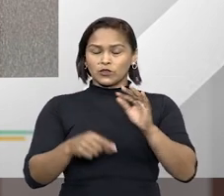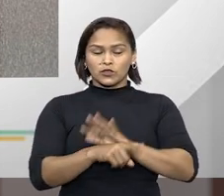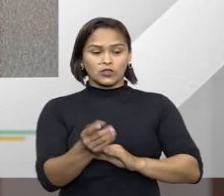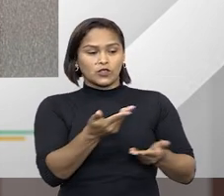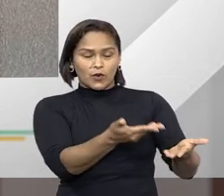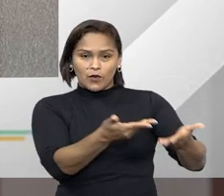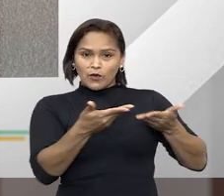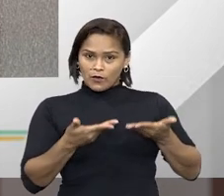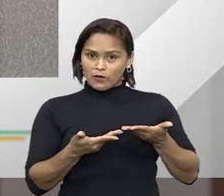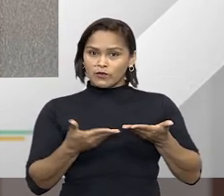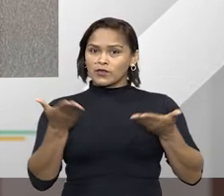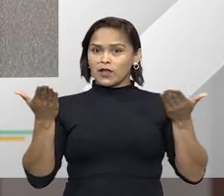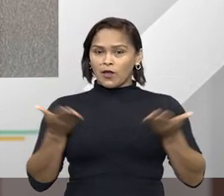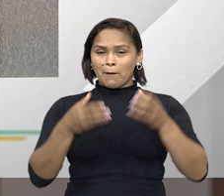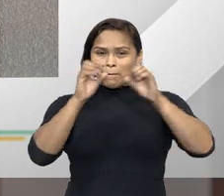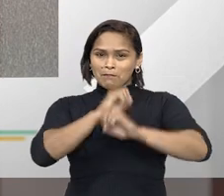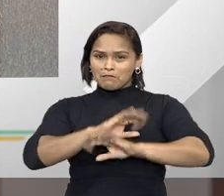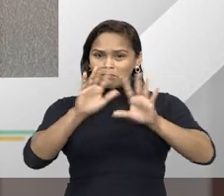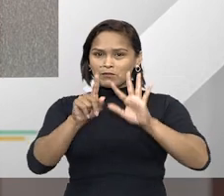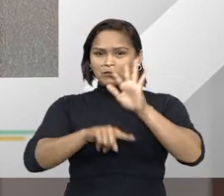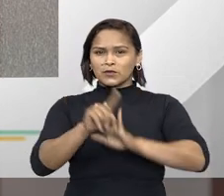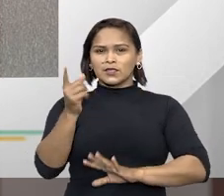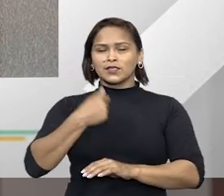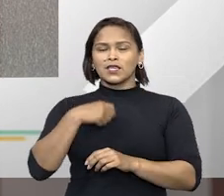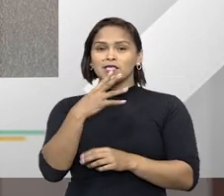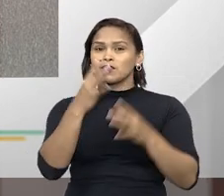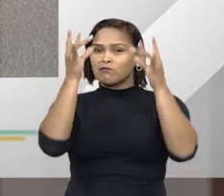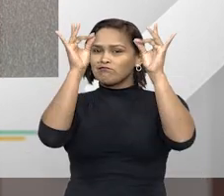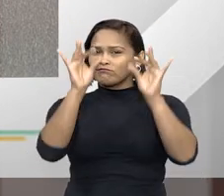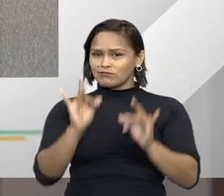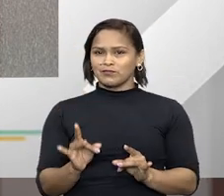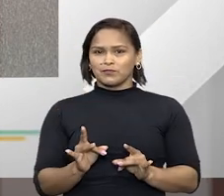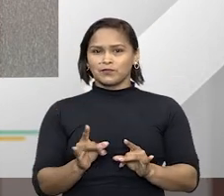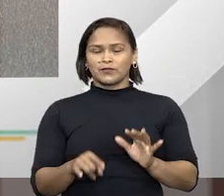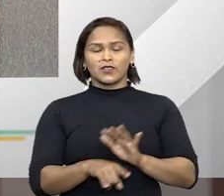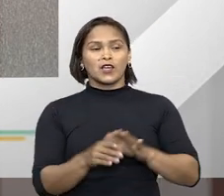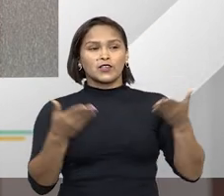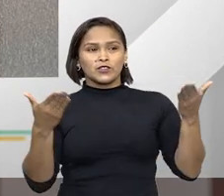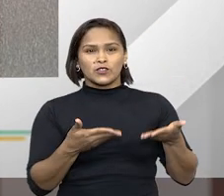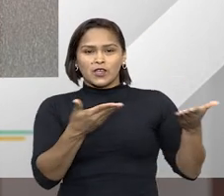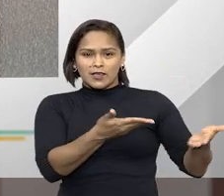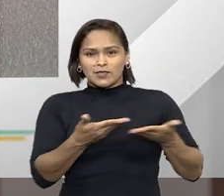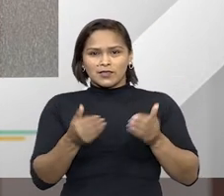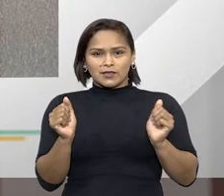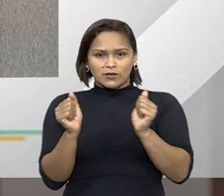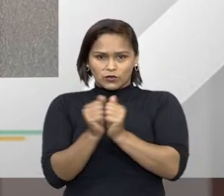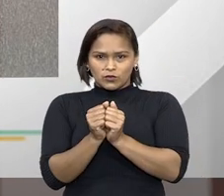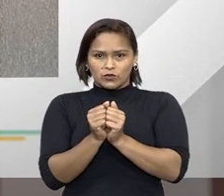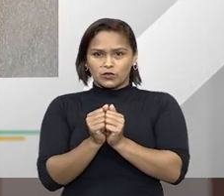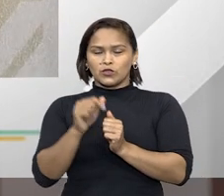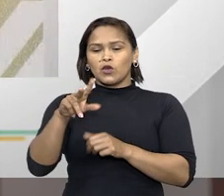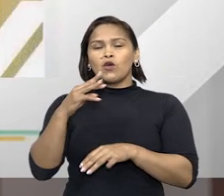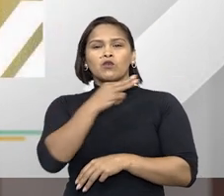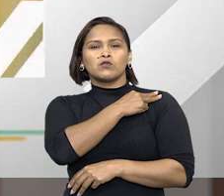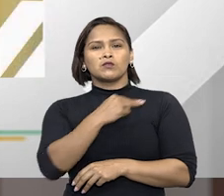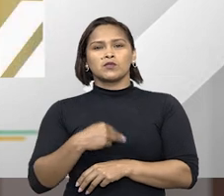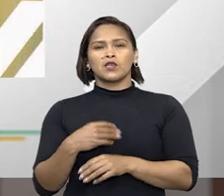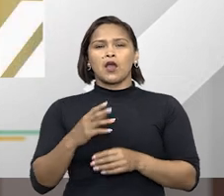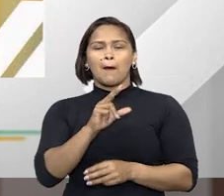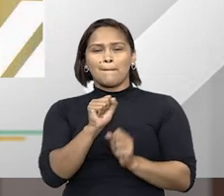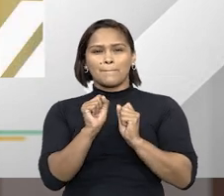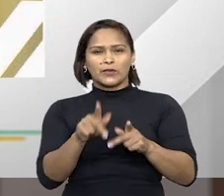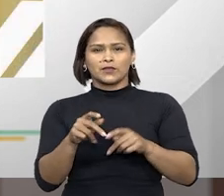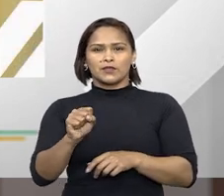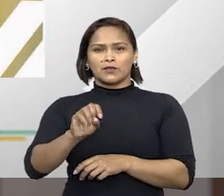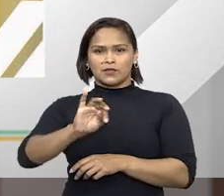nós. E os nossos convidados para esclarecer o tema são muito especiais. Já estão aqui conosco os